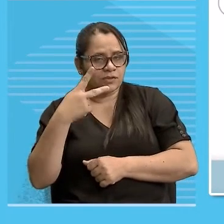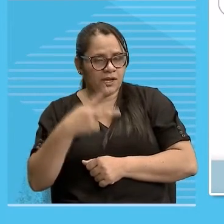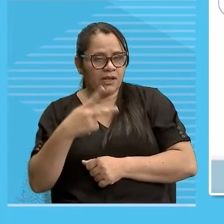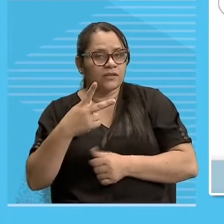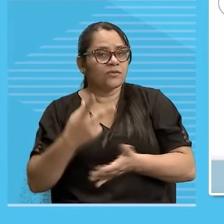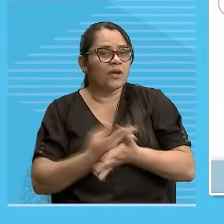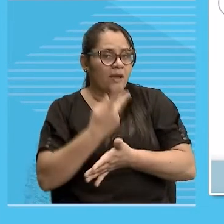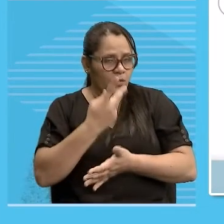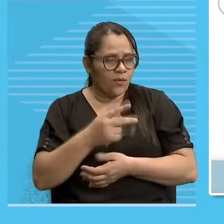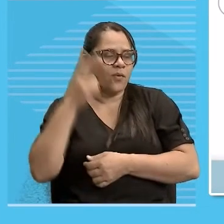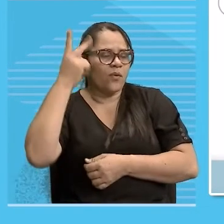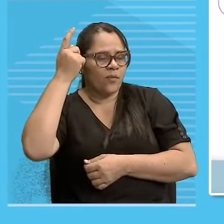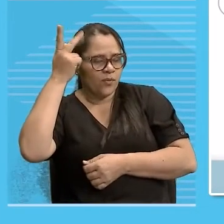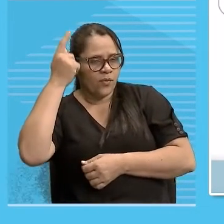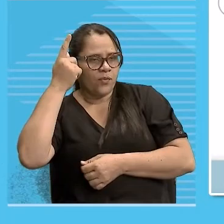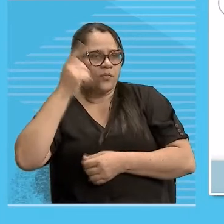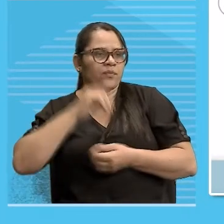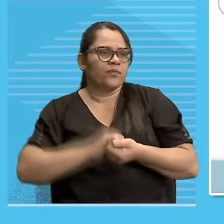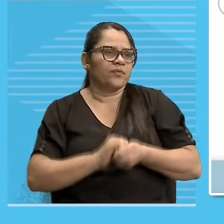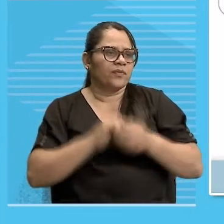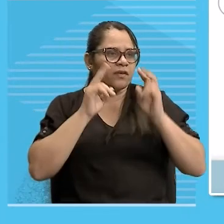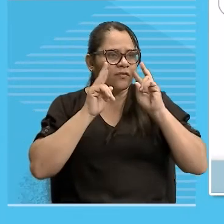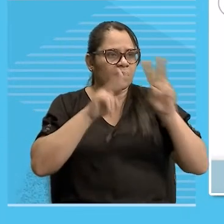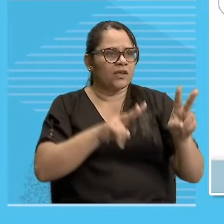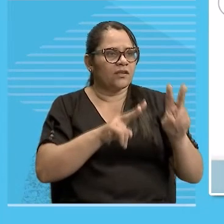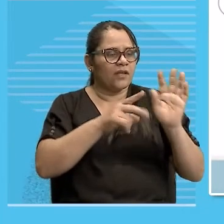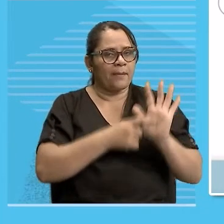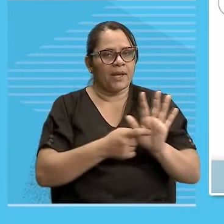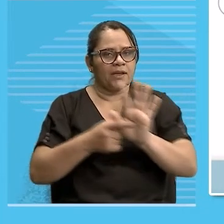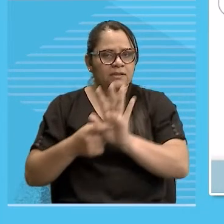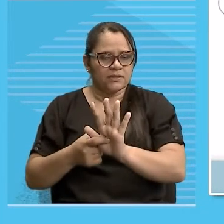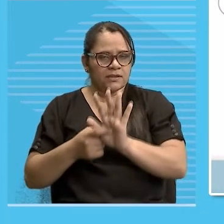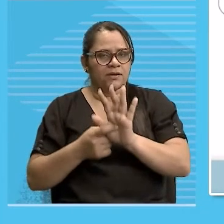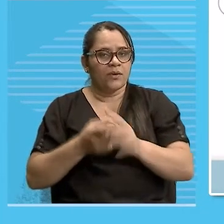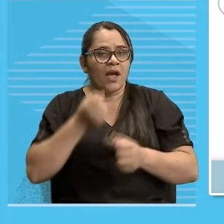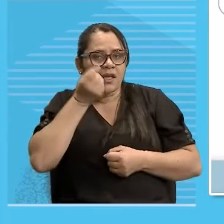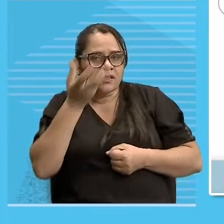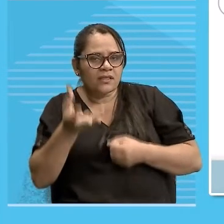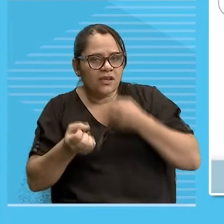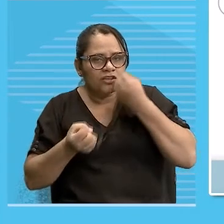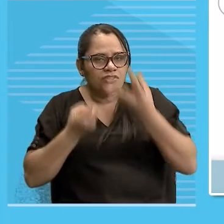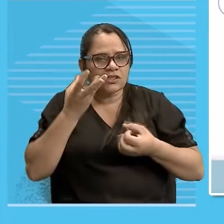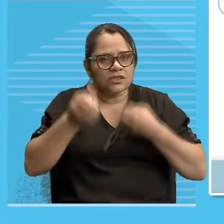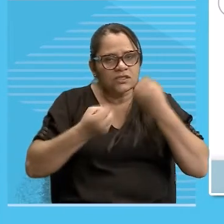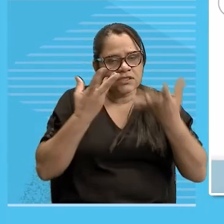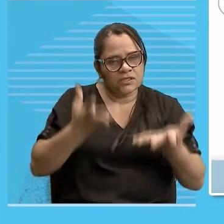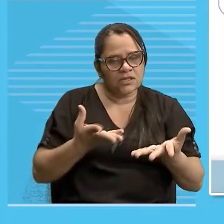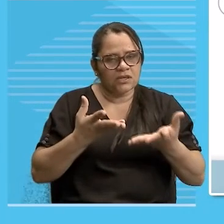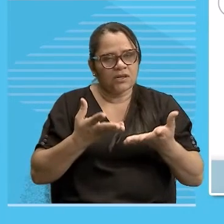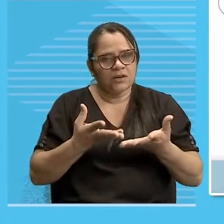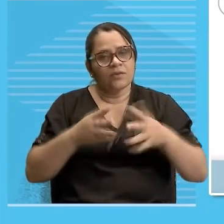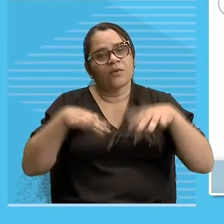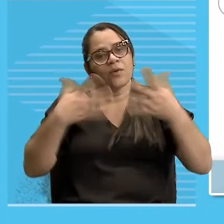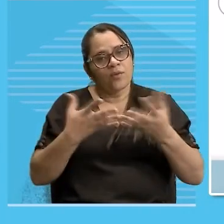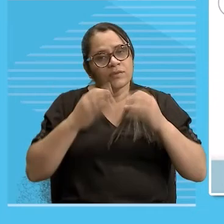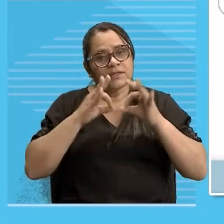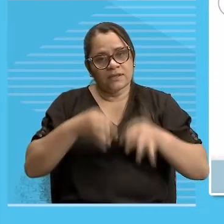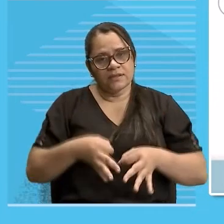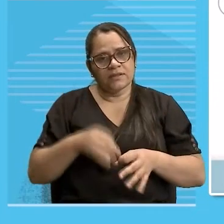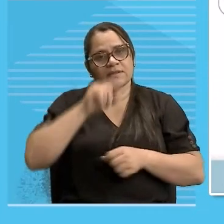então. Então, assim, apareceu interjeição, qual é a pontuação mais comum com elas? A exclamação,